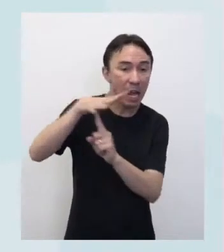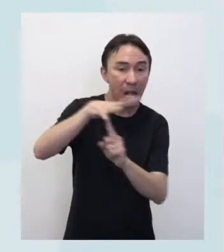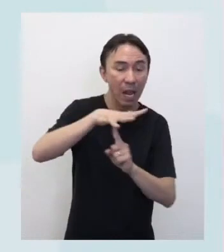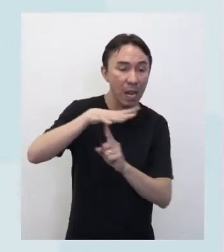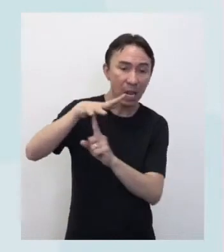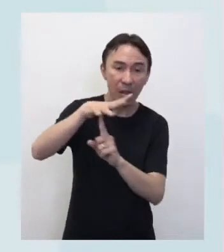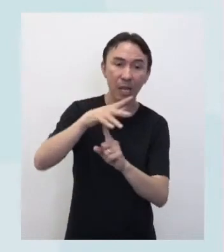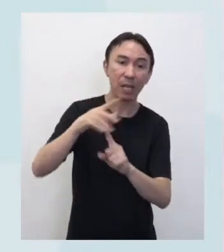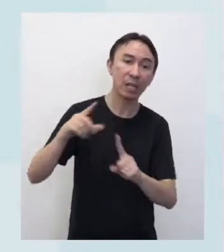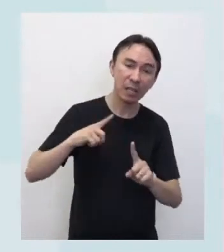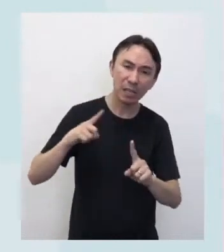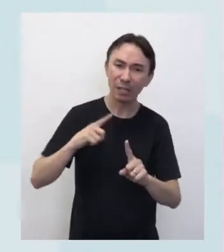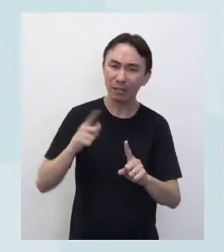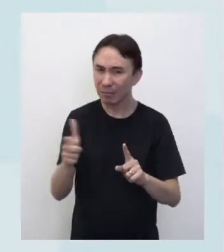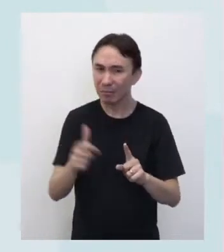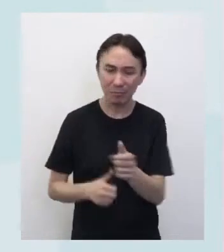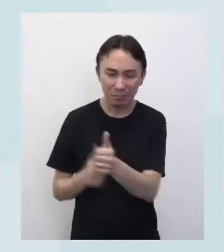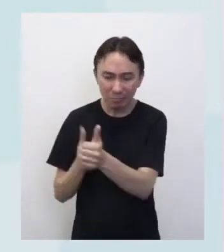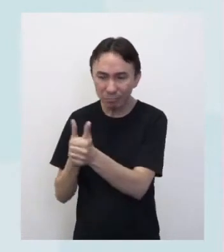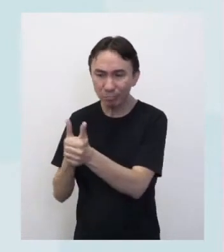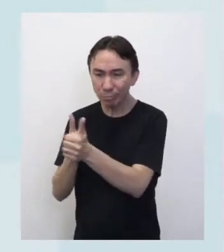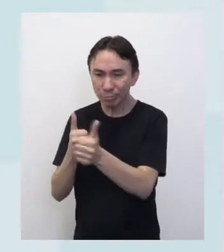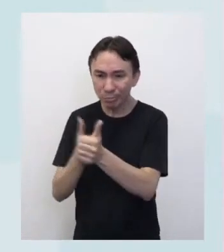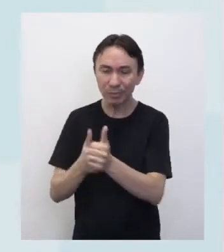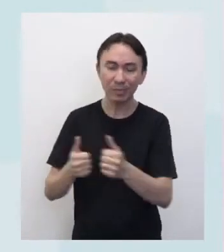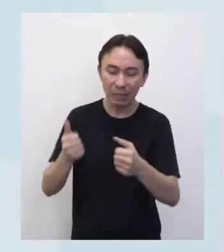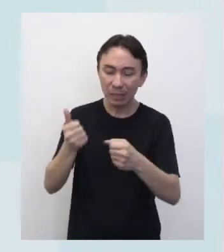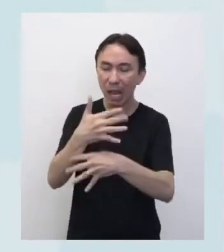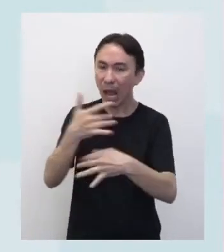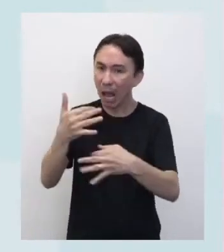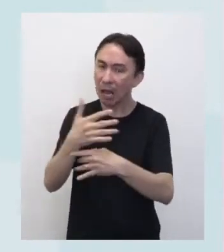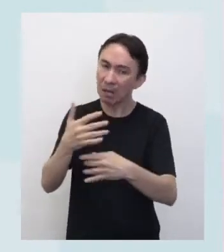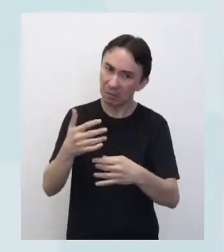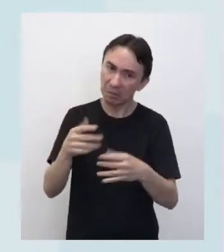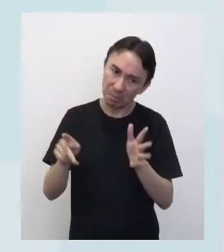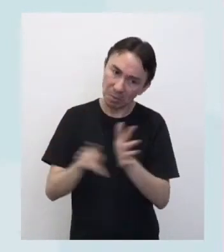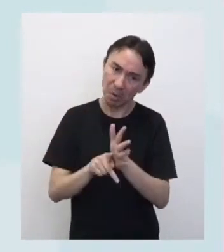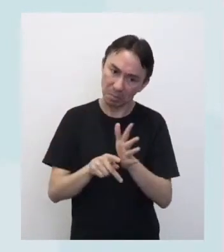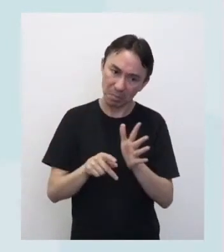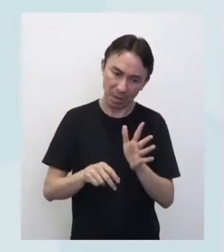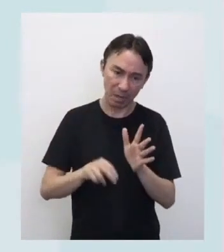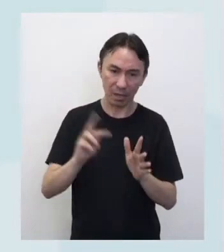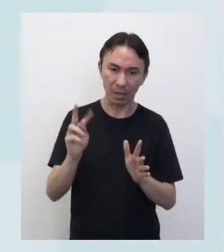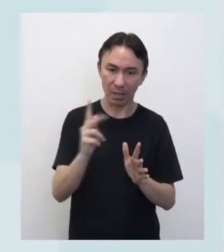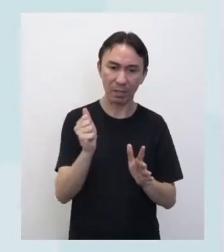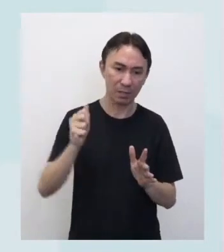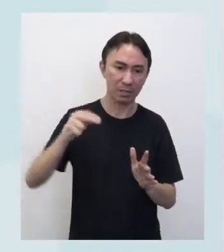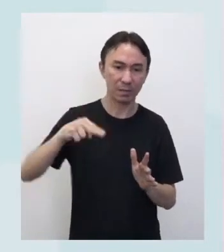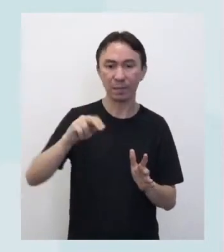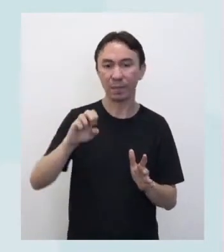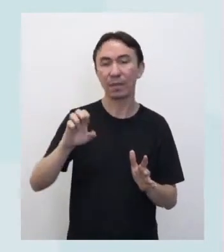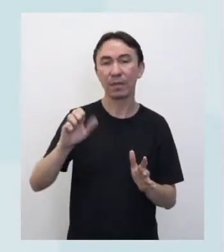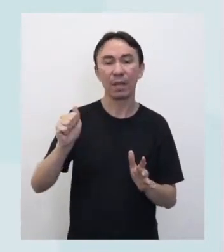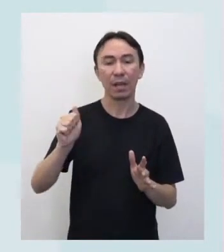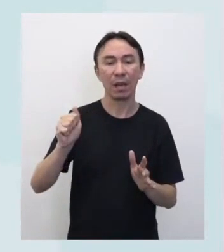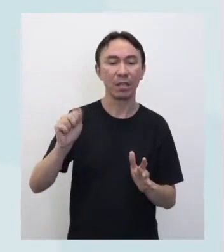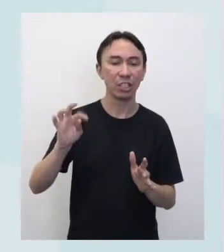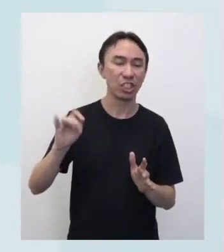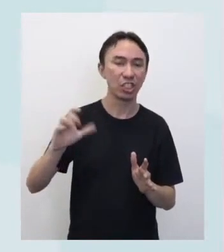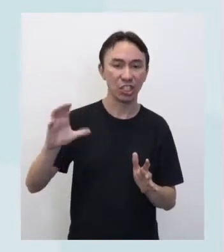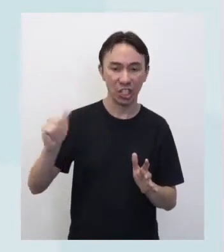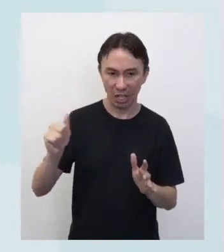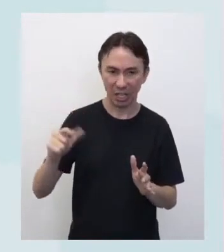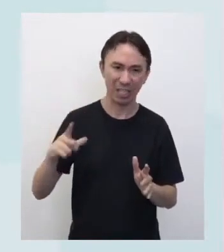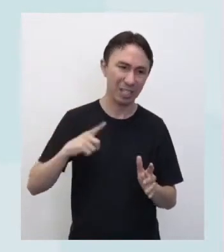entorno de alguma cidade pertencente à Liga Hanseática aí, tá? Então vocês vejam as casas, né, as vilas ali